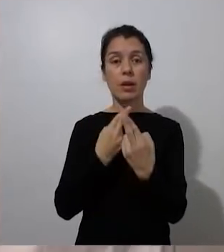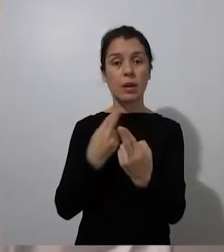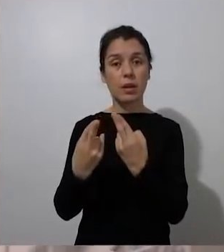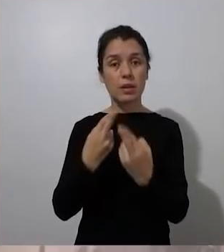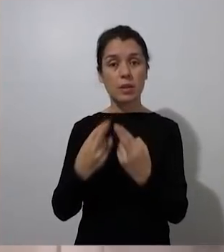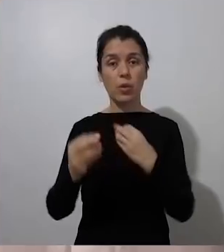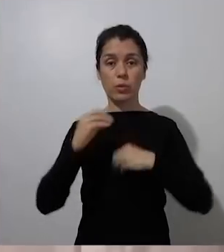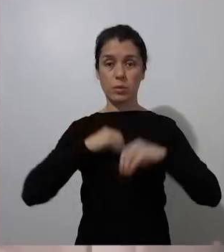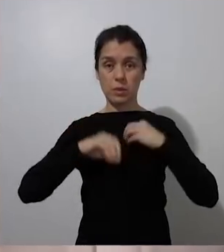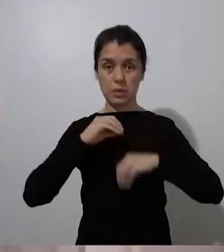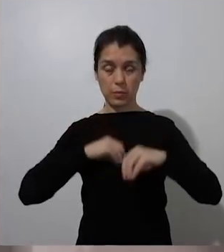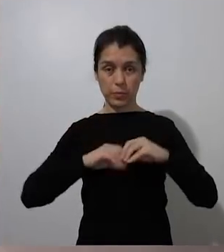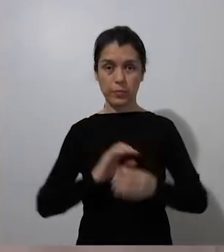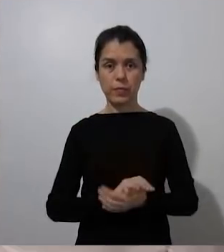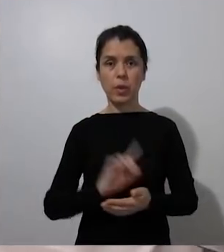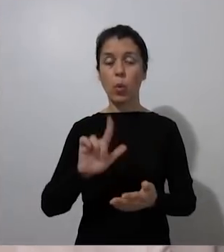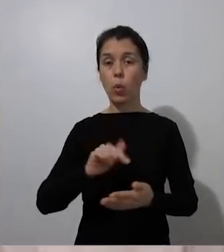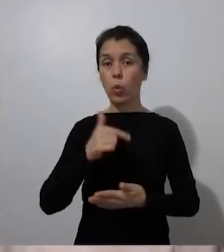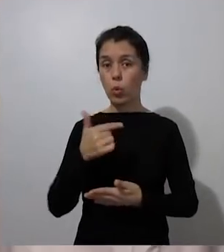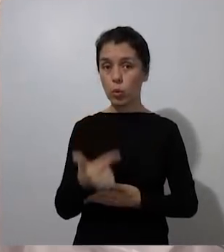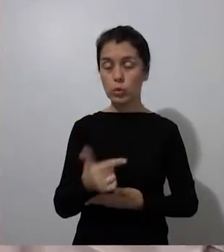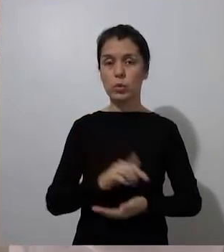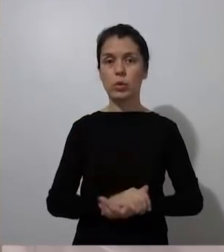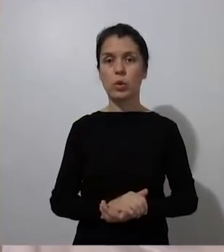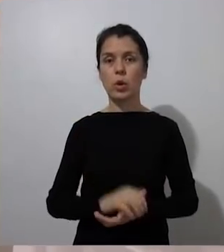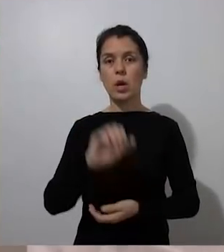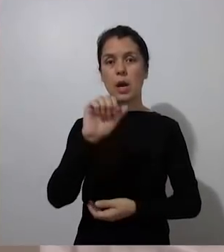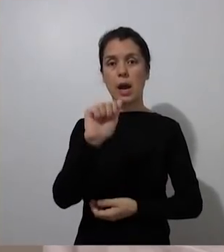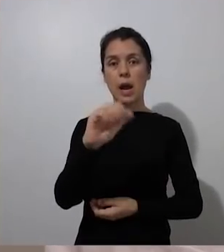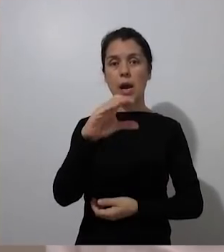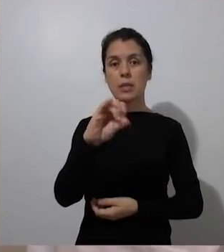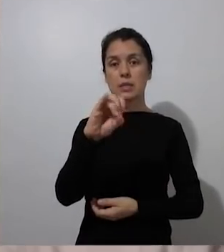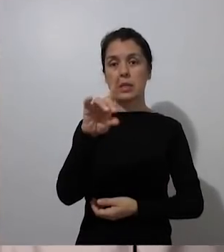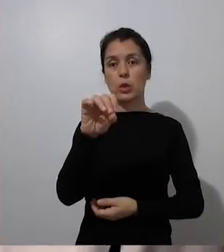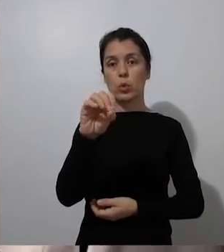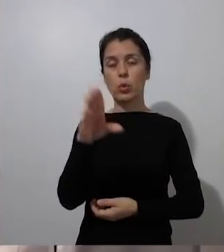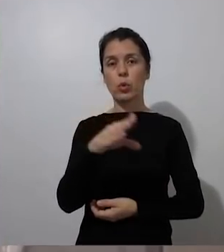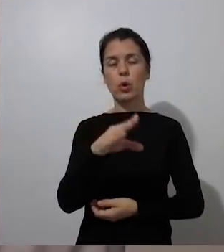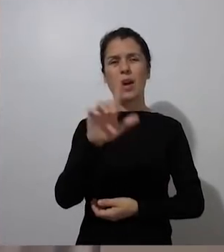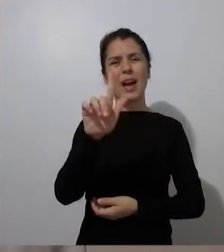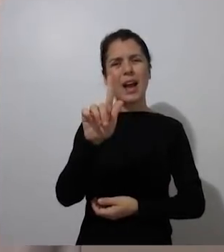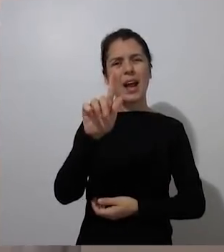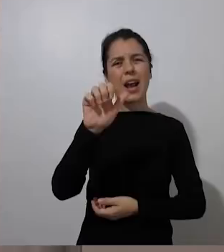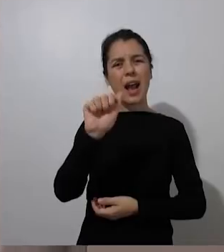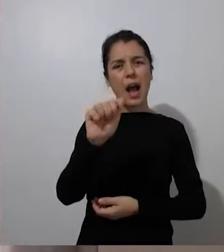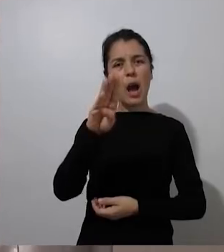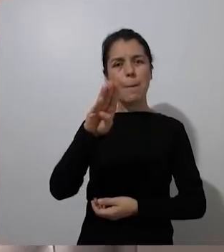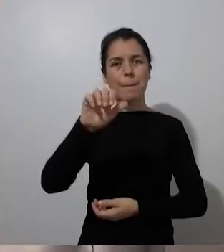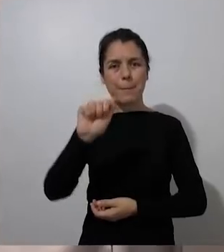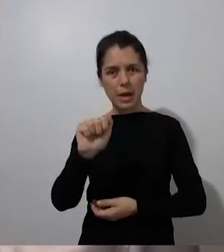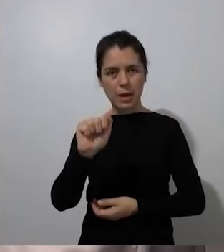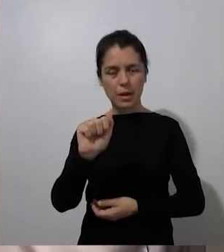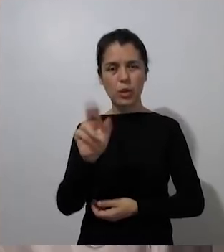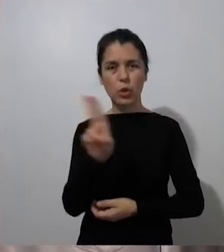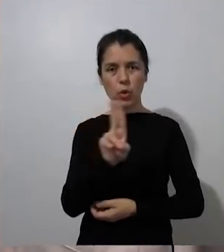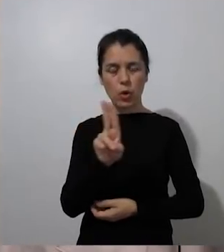relação intrínseca com depressão. Outro neurotransmissor interessante é o ácido gama-aminobutírico, GABA. GABA é a simbologia